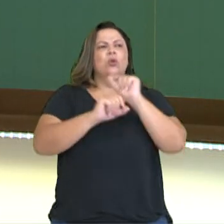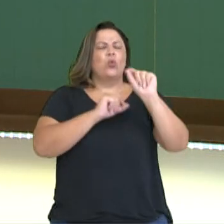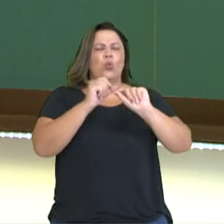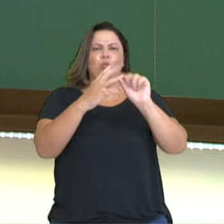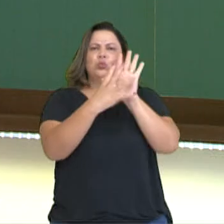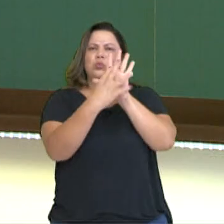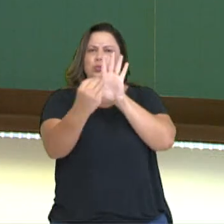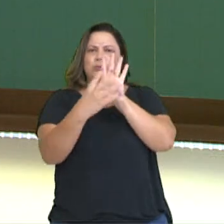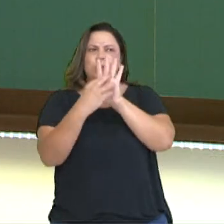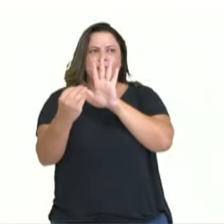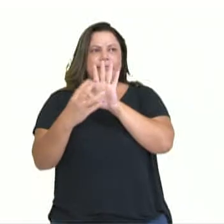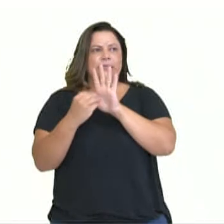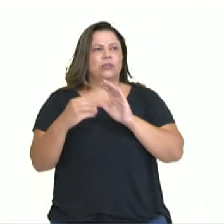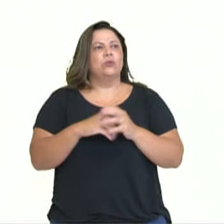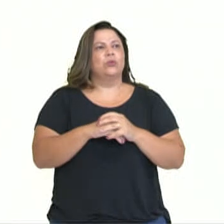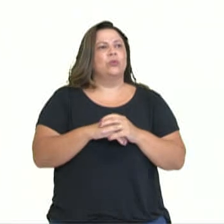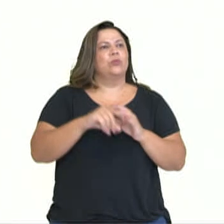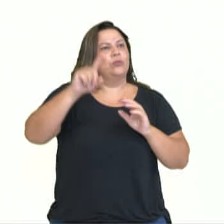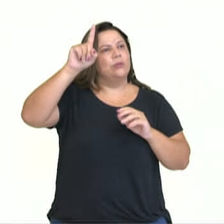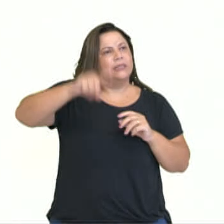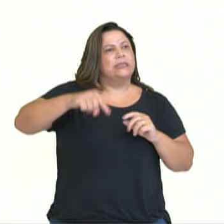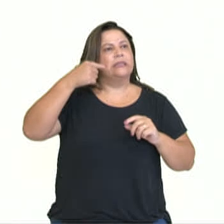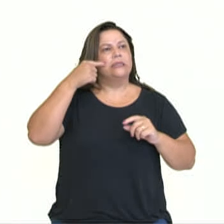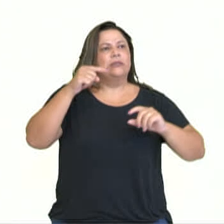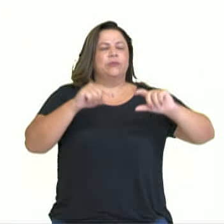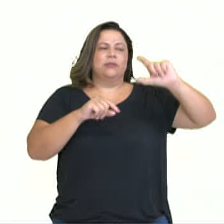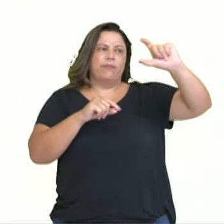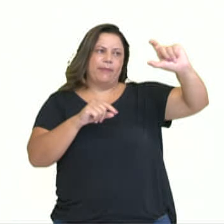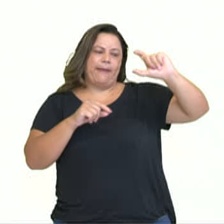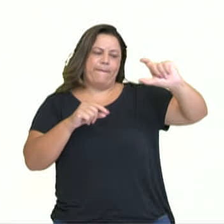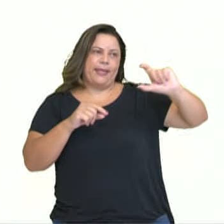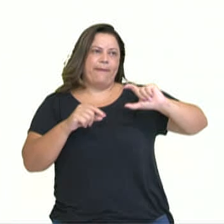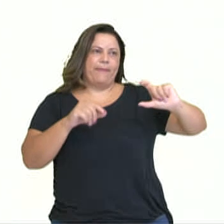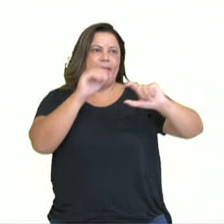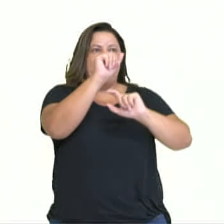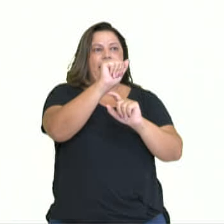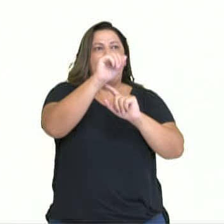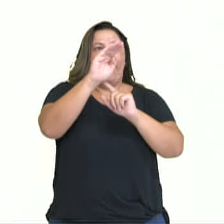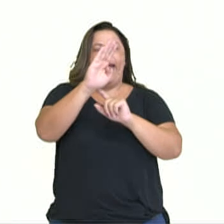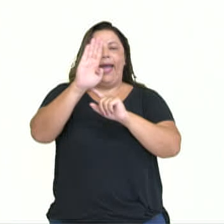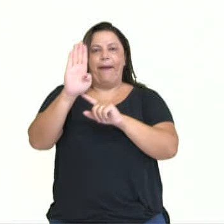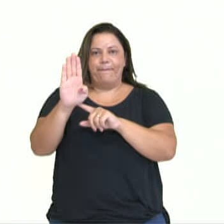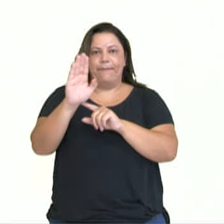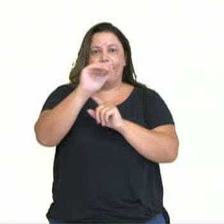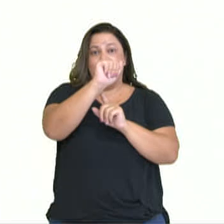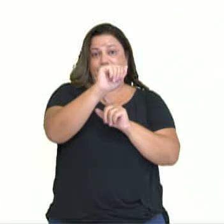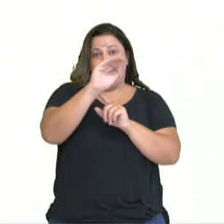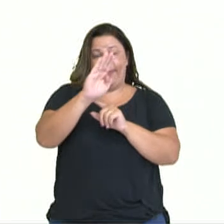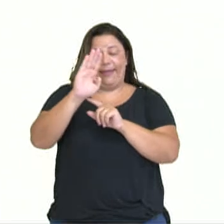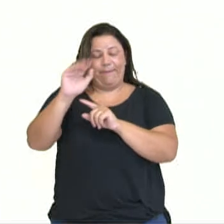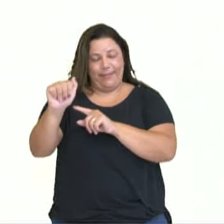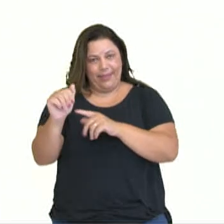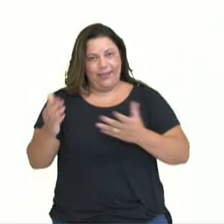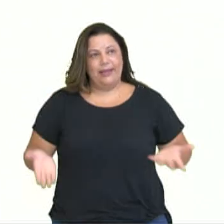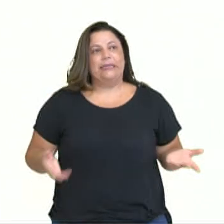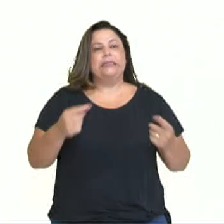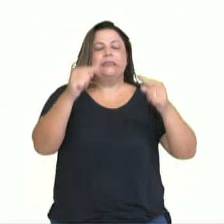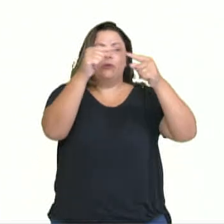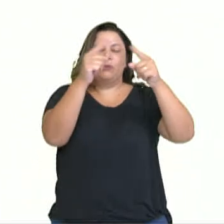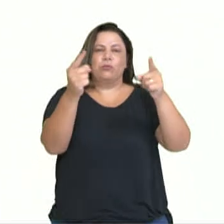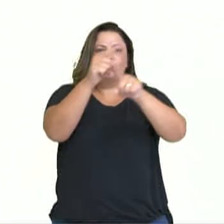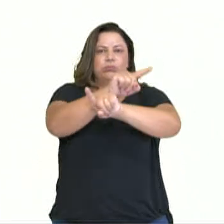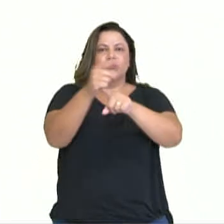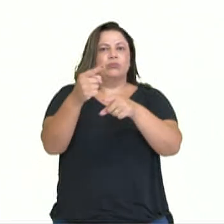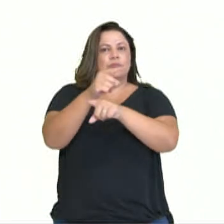né? No caso aqui, ó, é a disposição das rimas A, B, que são rimas cruzadas ou alternadas. Rimas entre